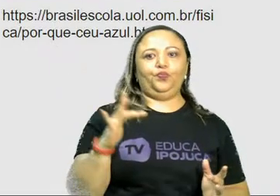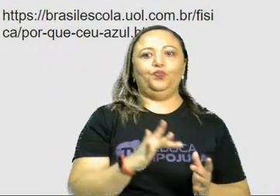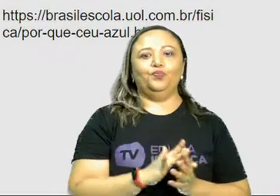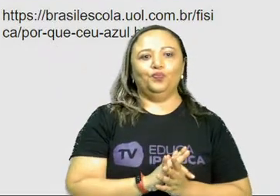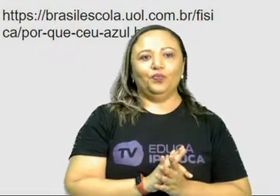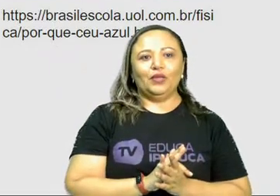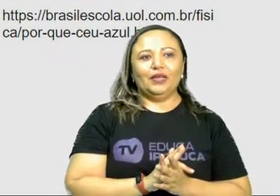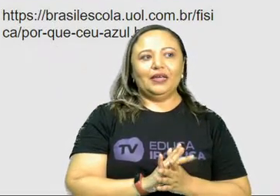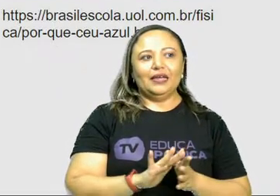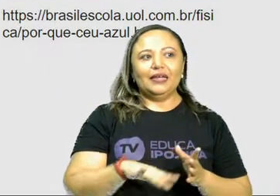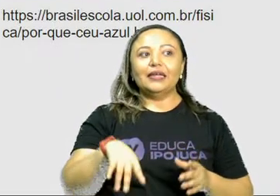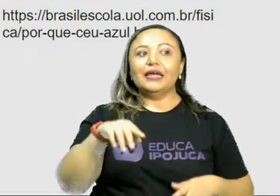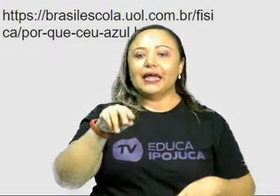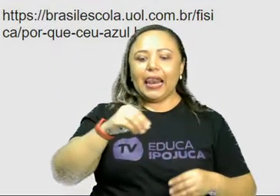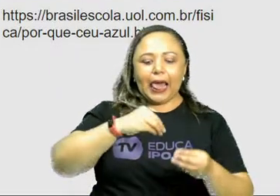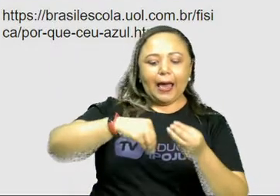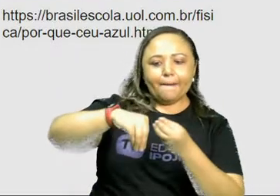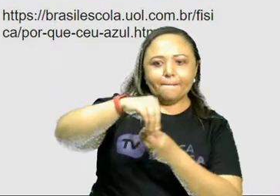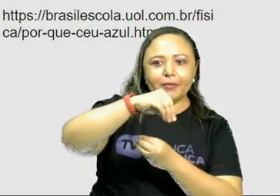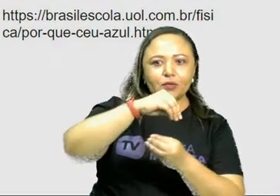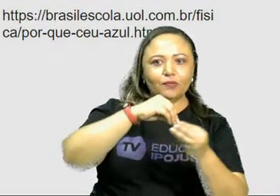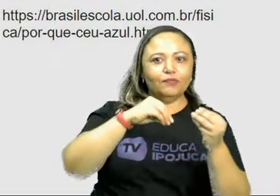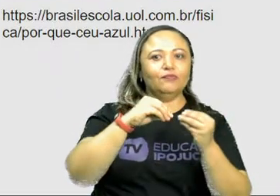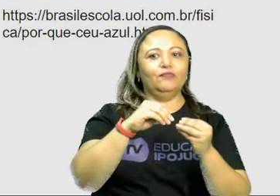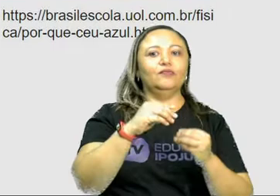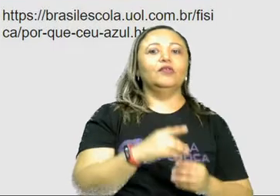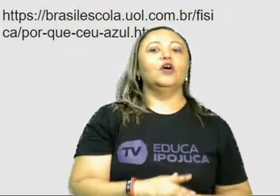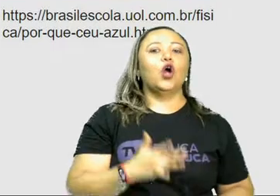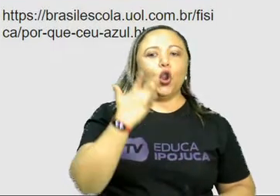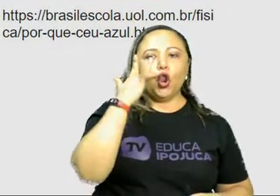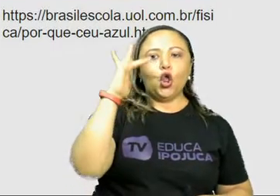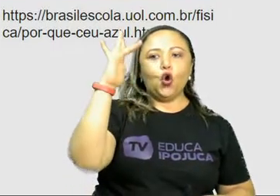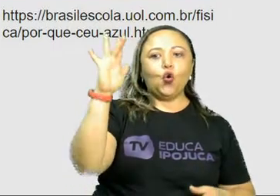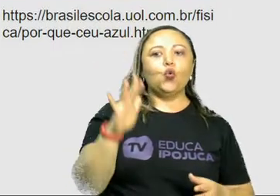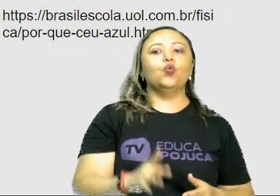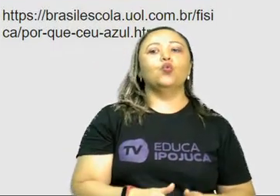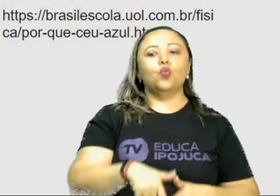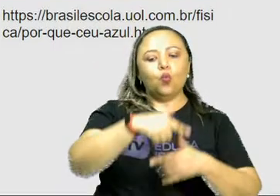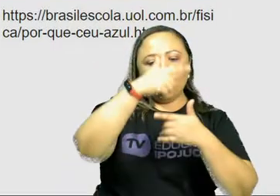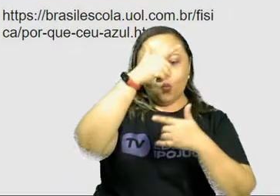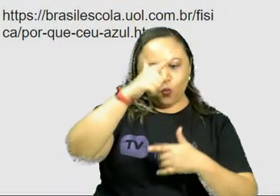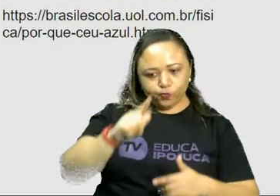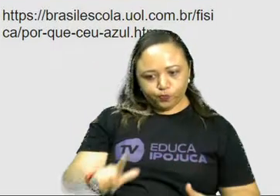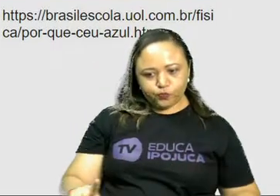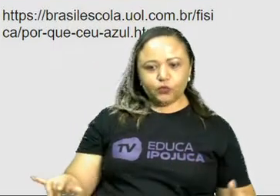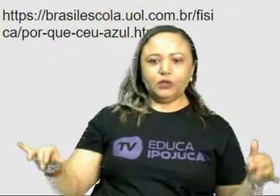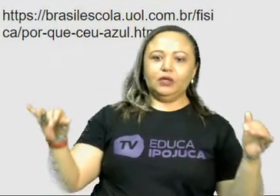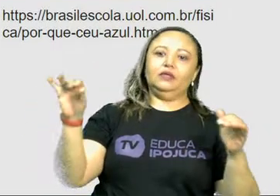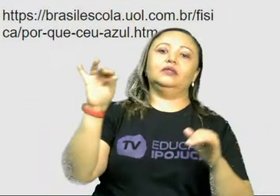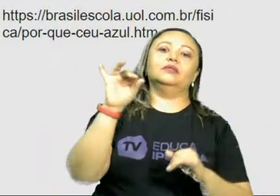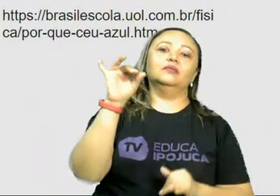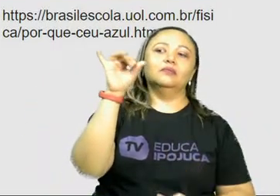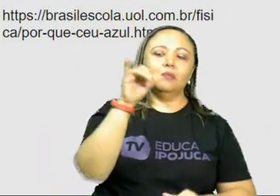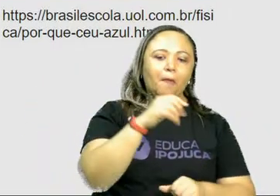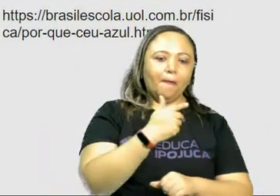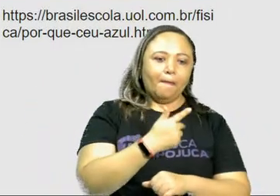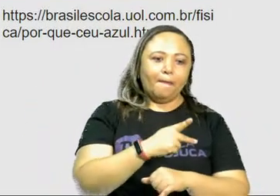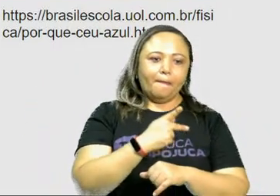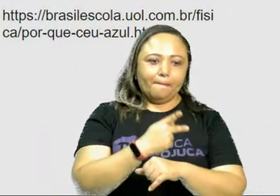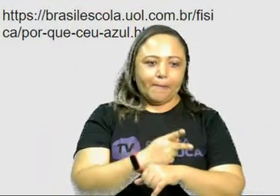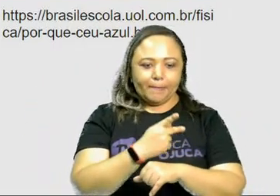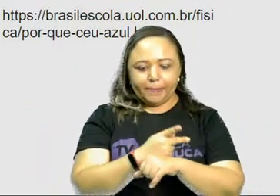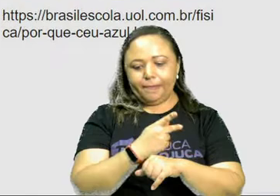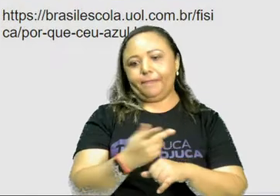na verdade ela é uma mistura de ouro com outros tipos de metal, principalmente o cobre. Mas quando eu olho para